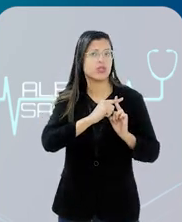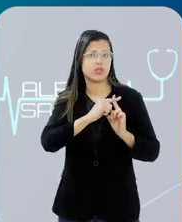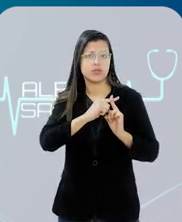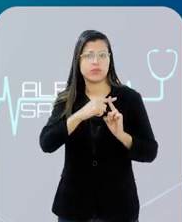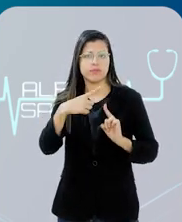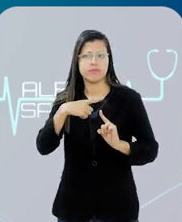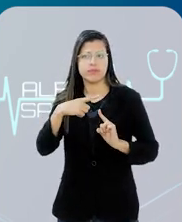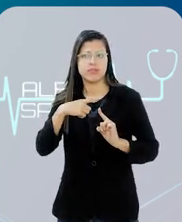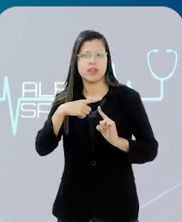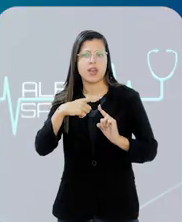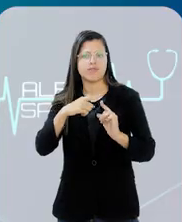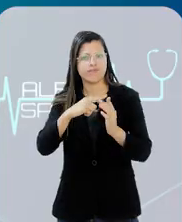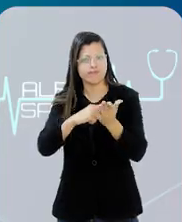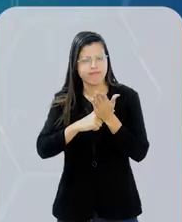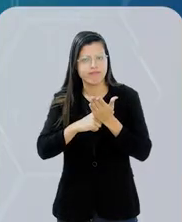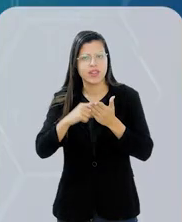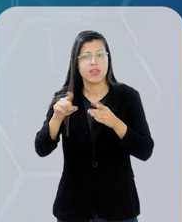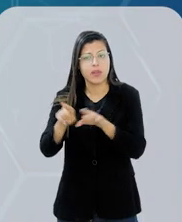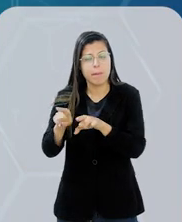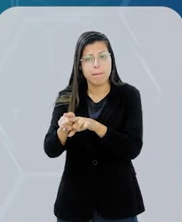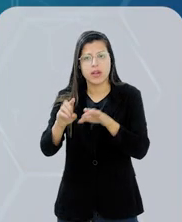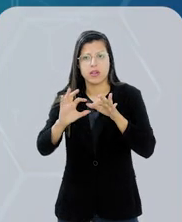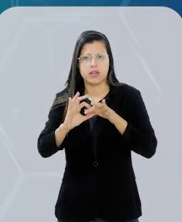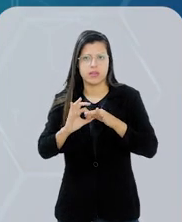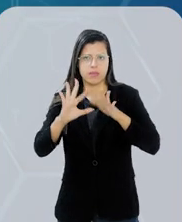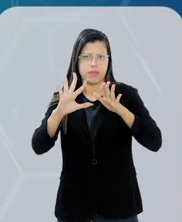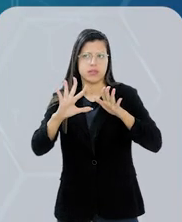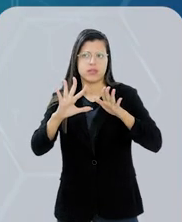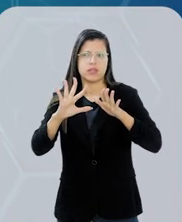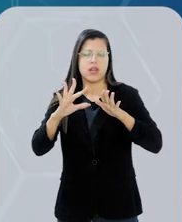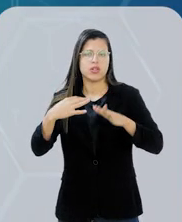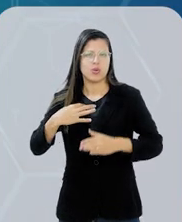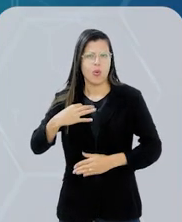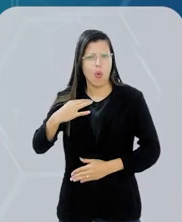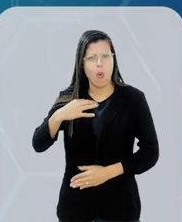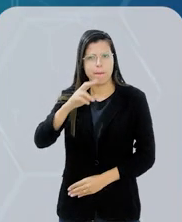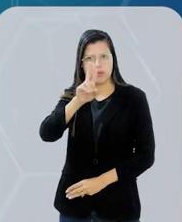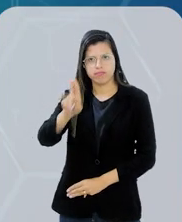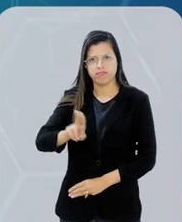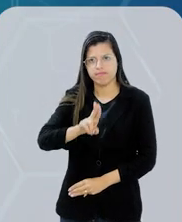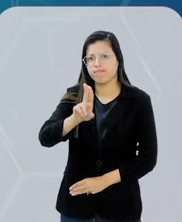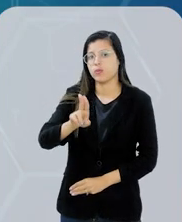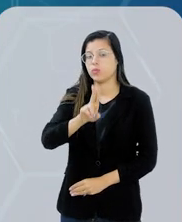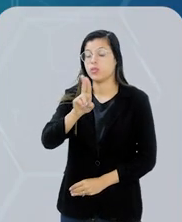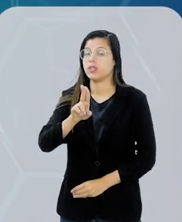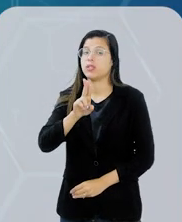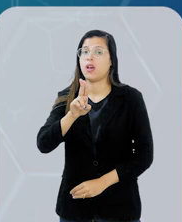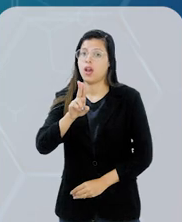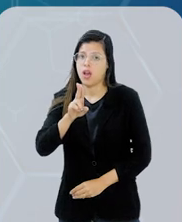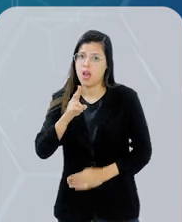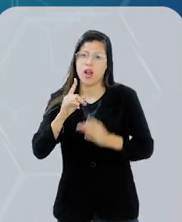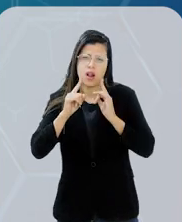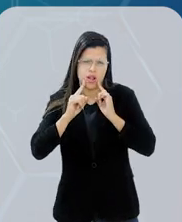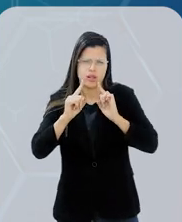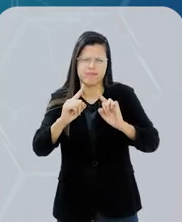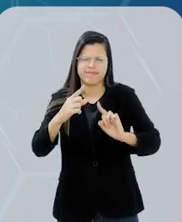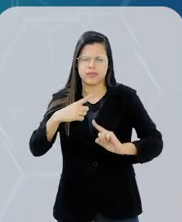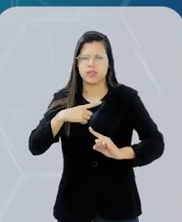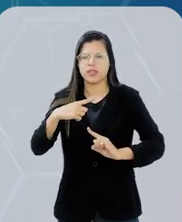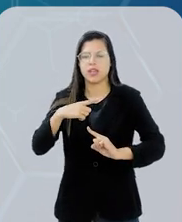trazendo liberdade para certos tipos de roupa para ela usar, que são as grandes queixas